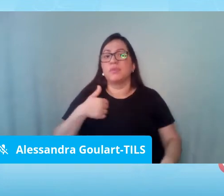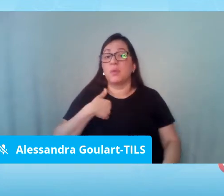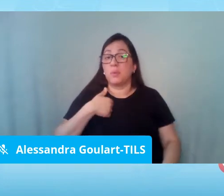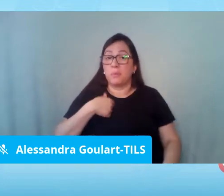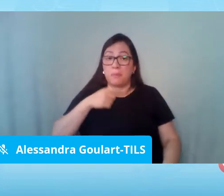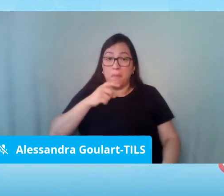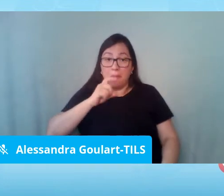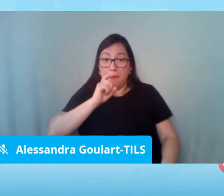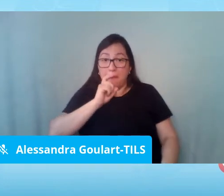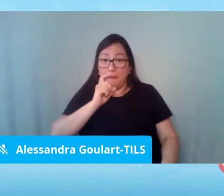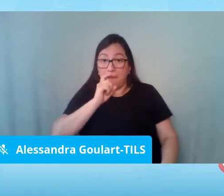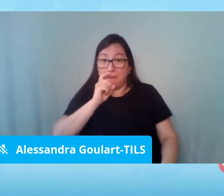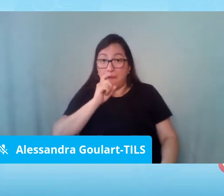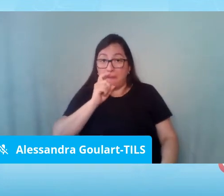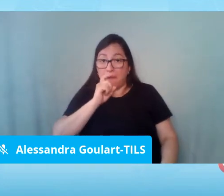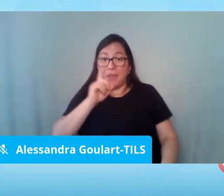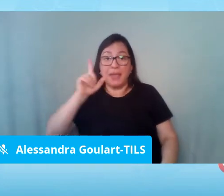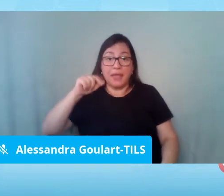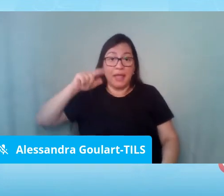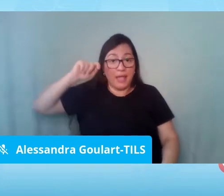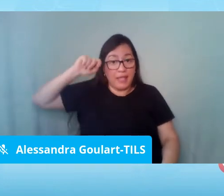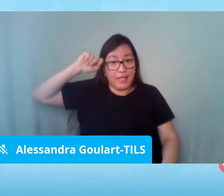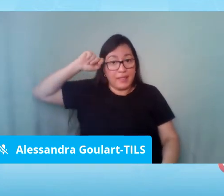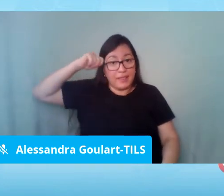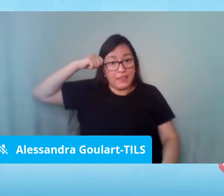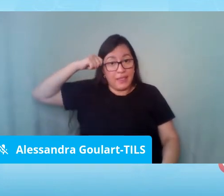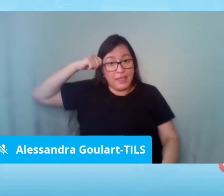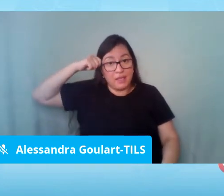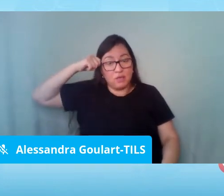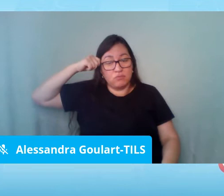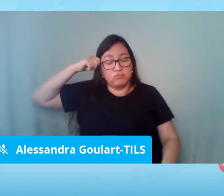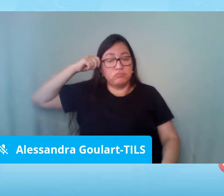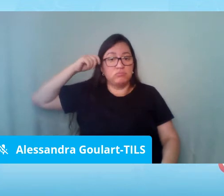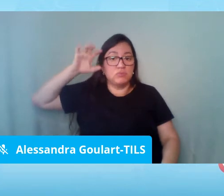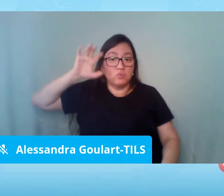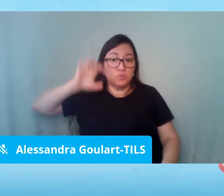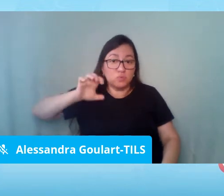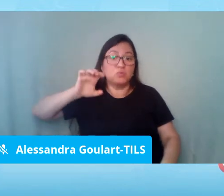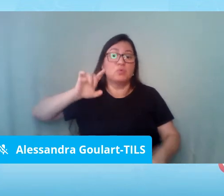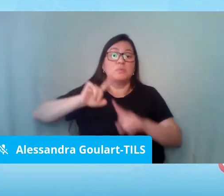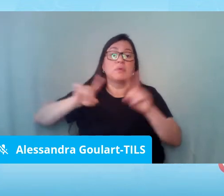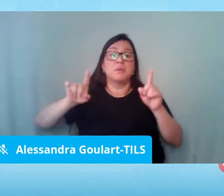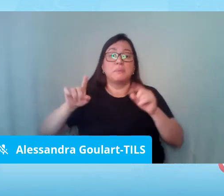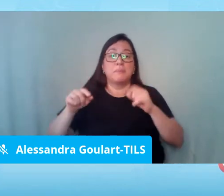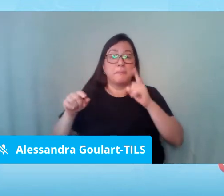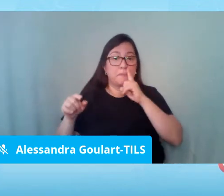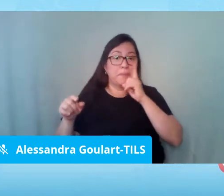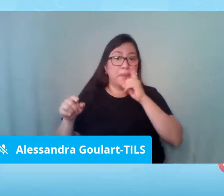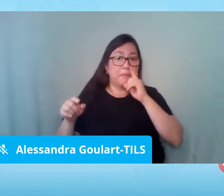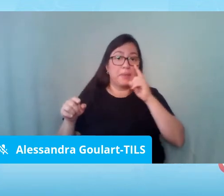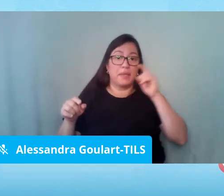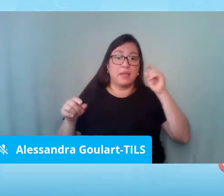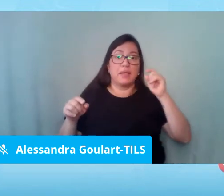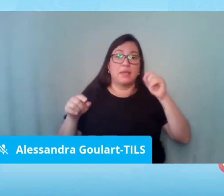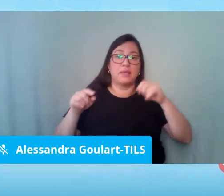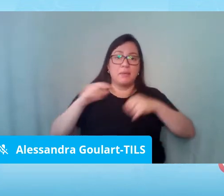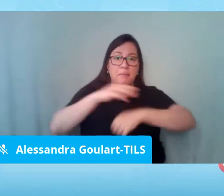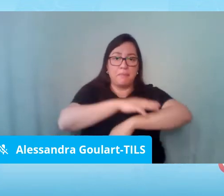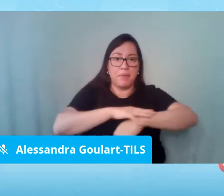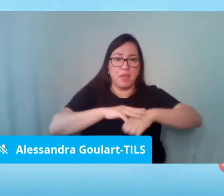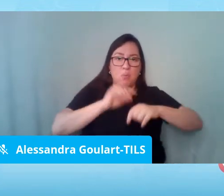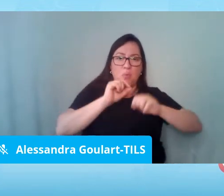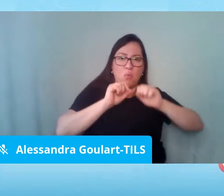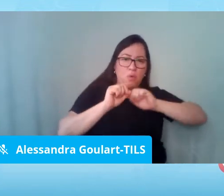a minha mãe é uma mulher parda, então eu saí com um tom de pele mais claro, E a gente teve, inclusive,